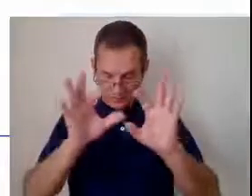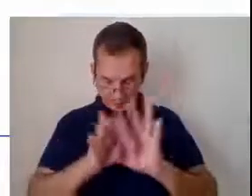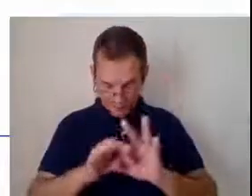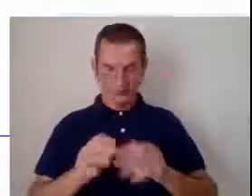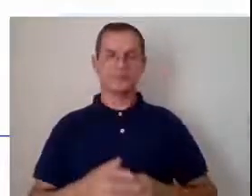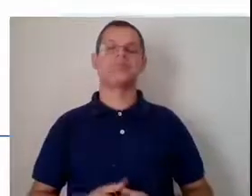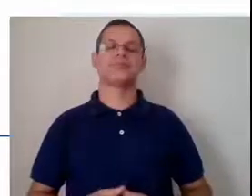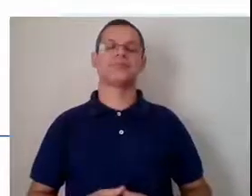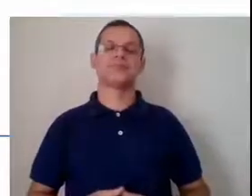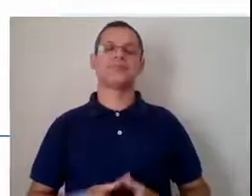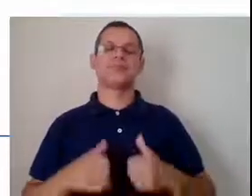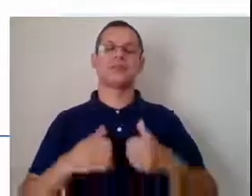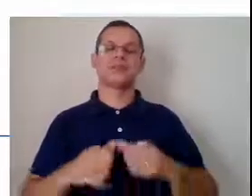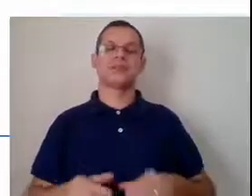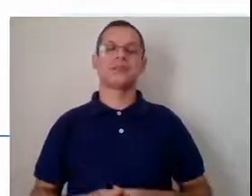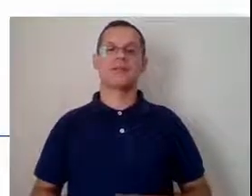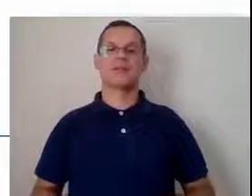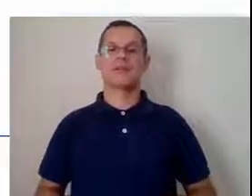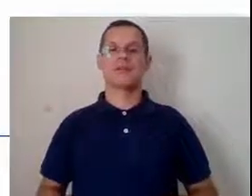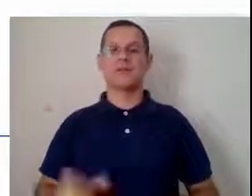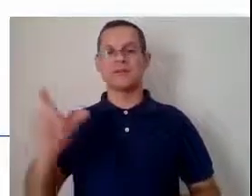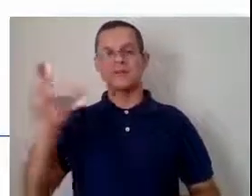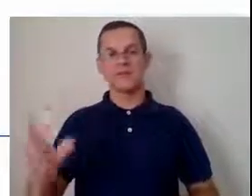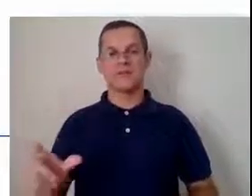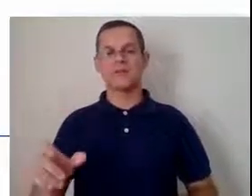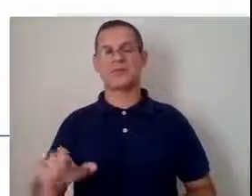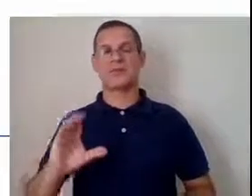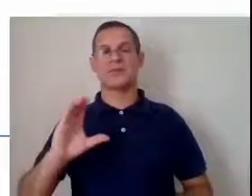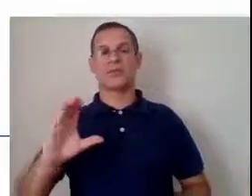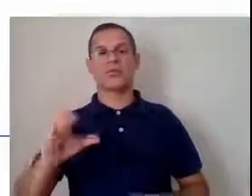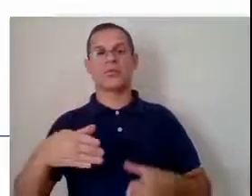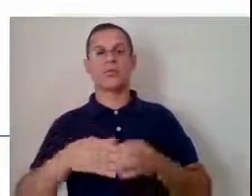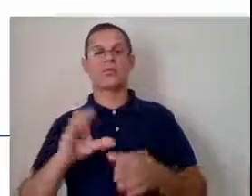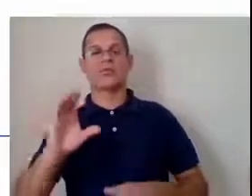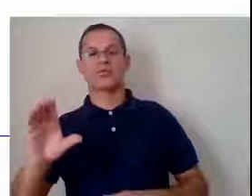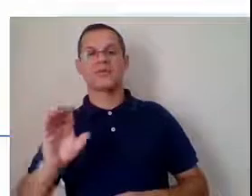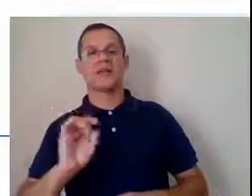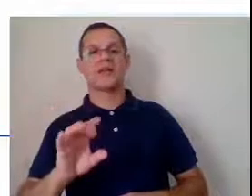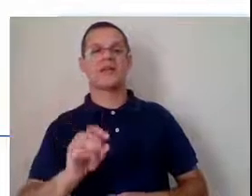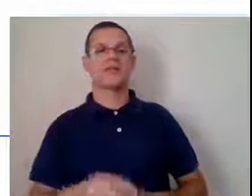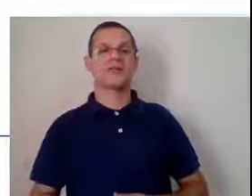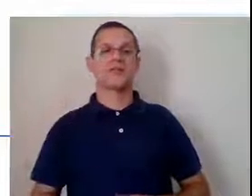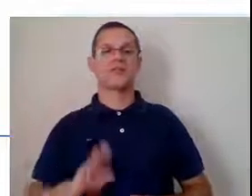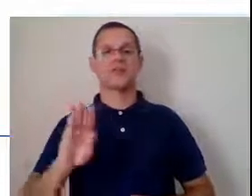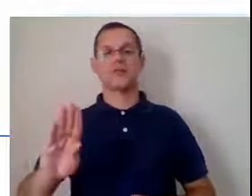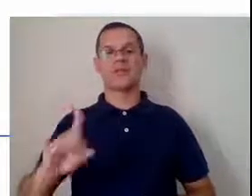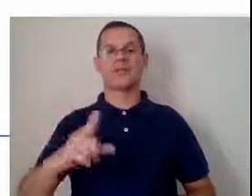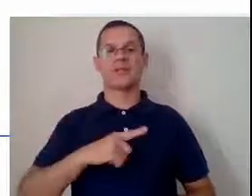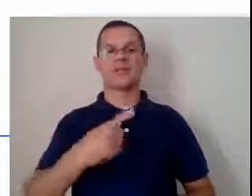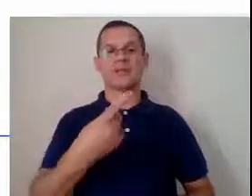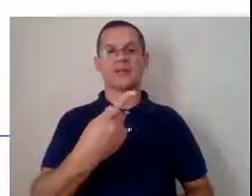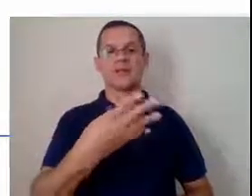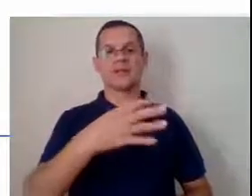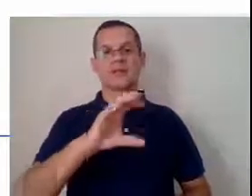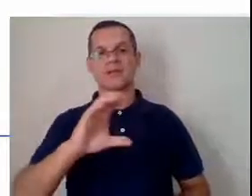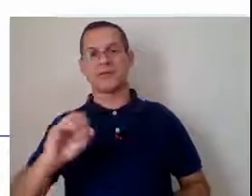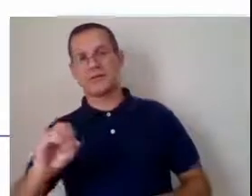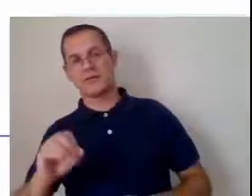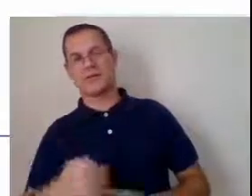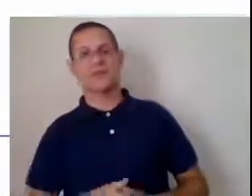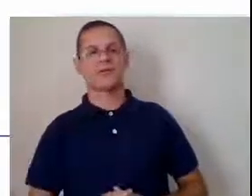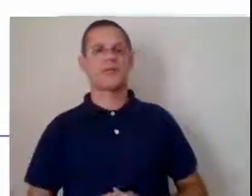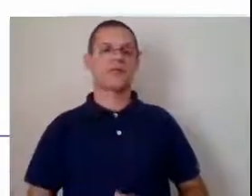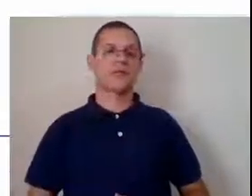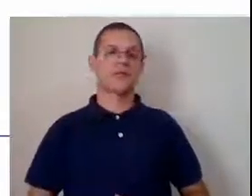relação desse cidadão, do cidadão C. Então, aqui, apenas em B eu tenho 140. Vamos